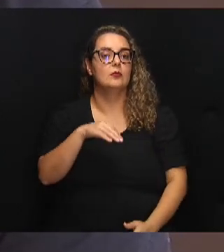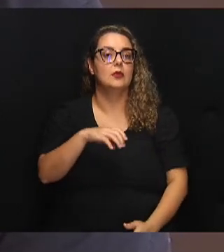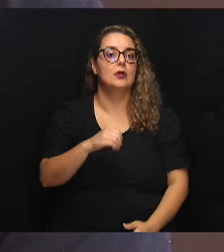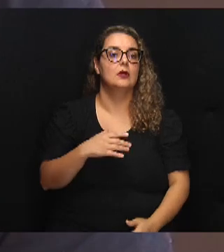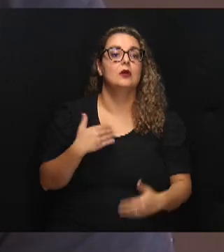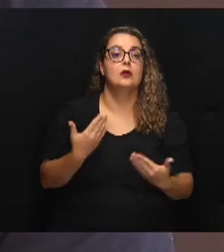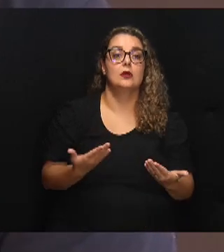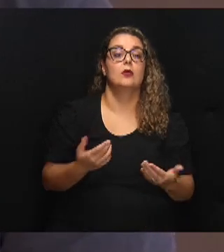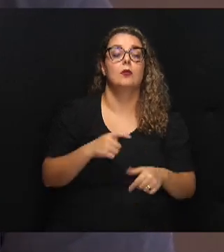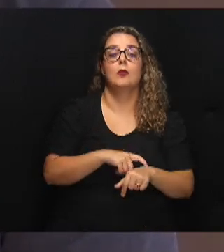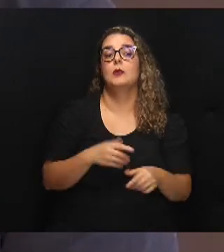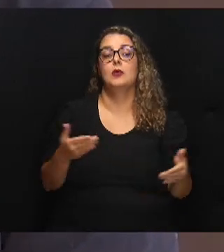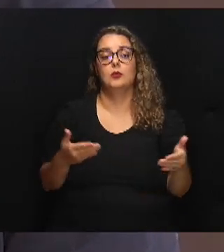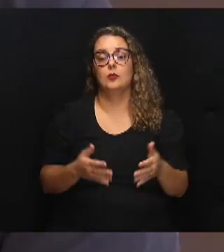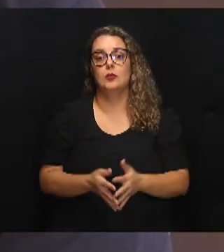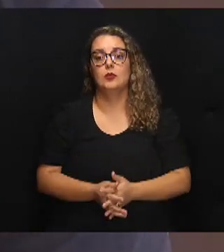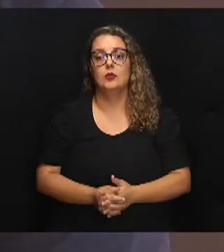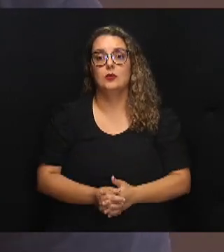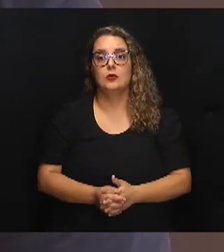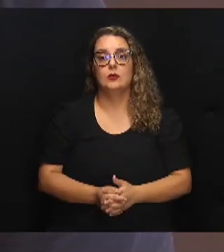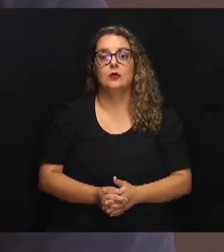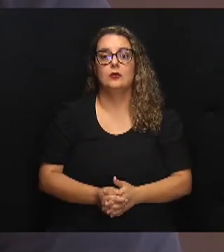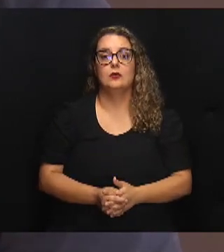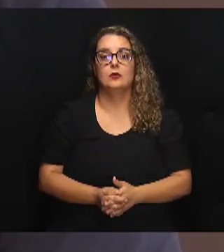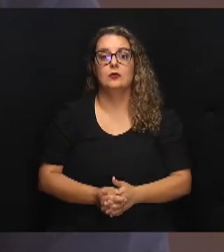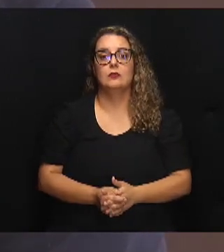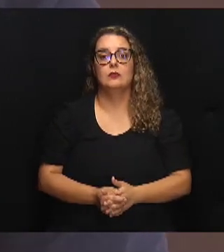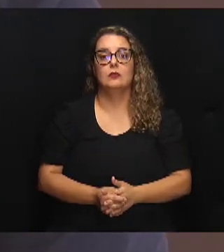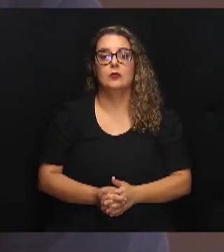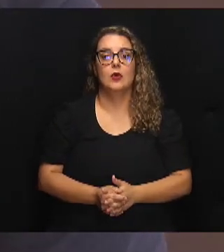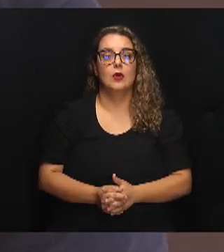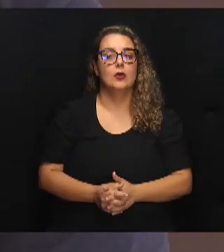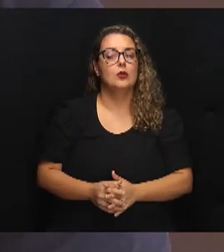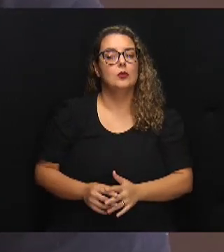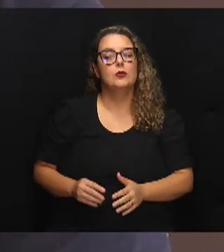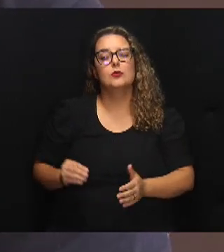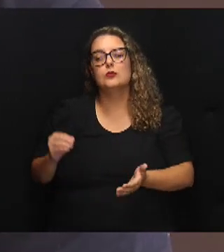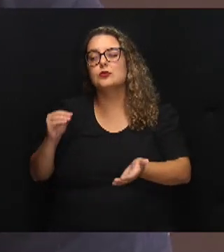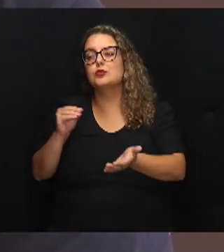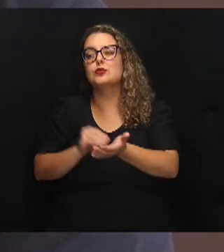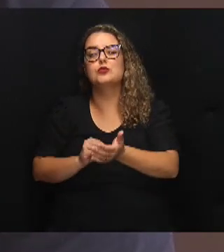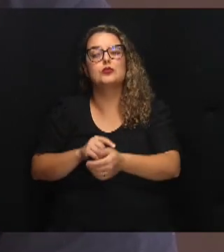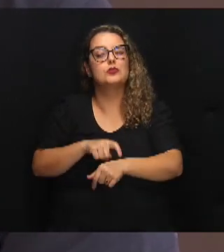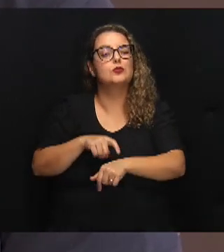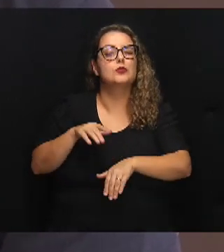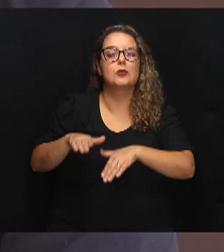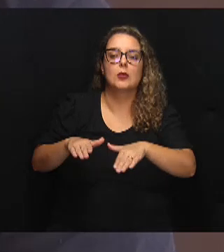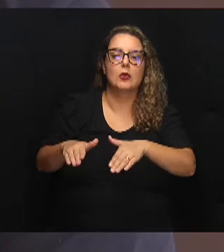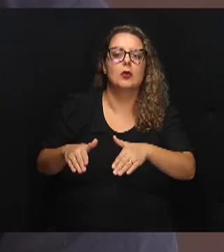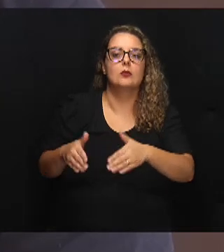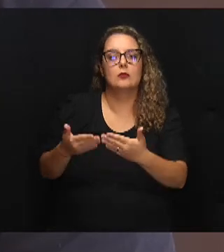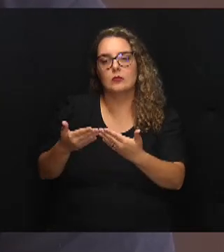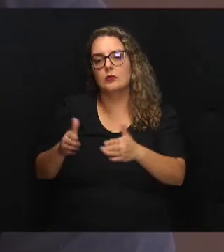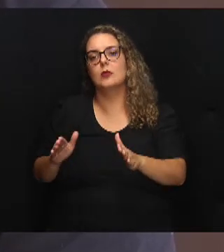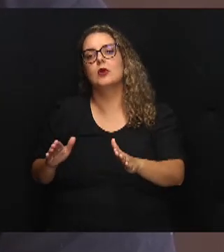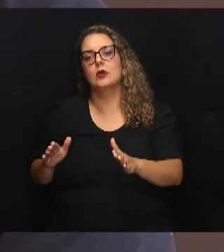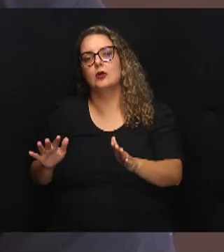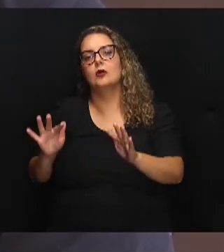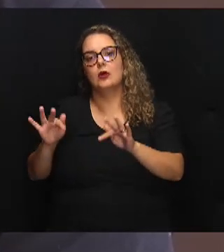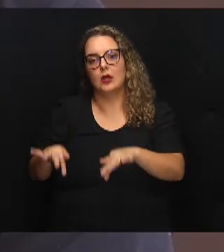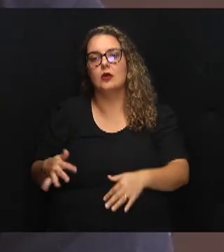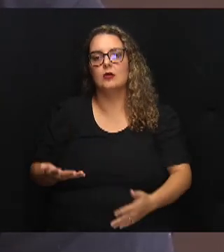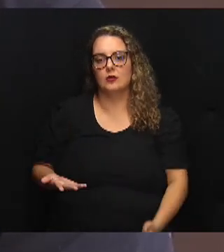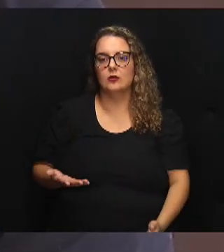ponto hoje? Nós já estamos nos últimos passos para terminar